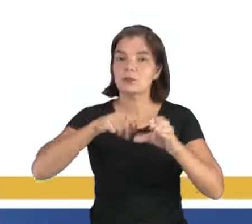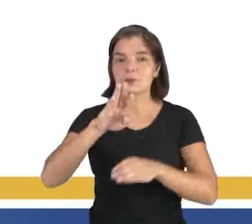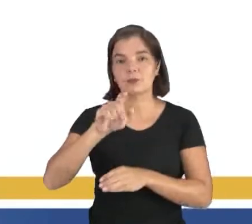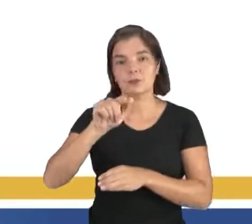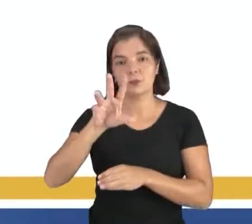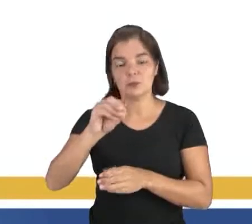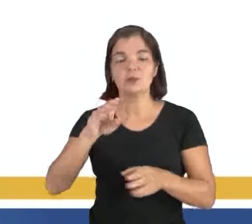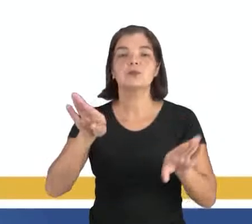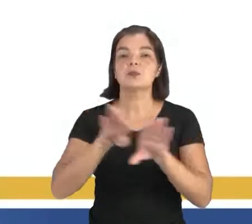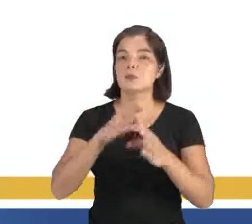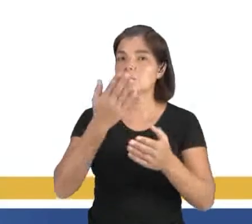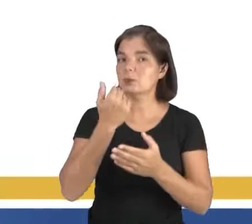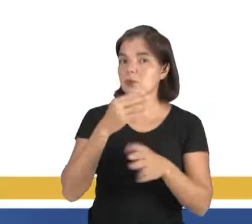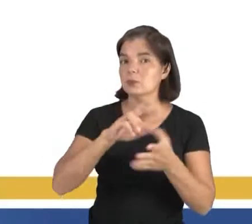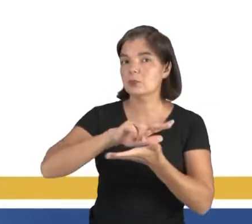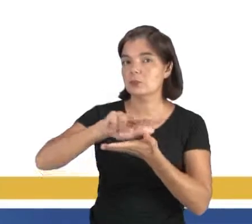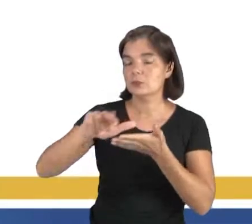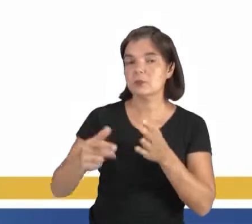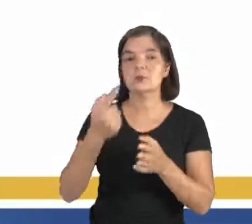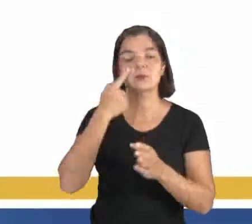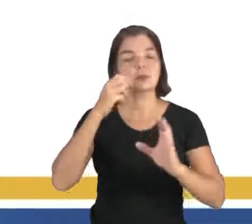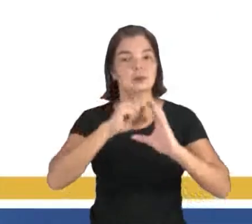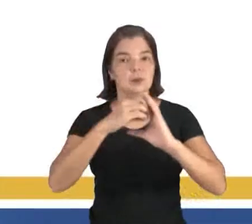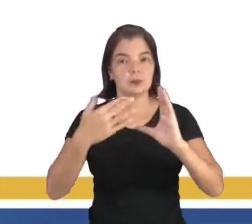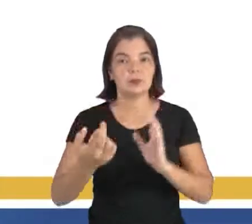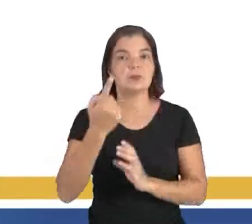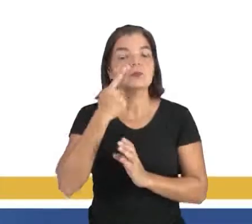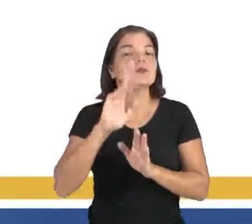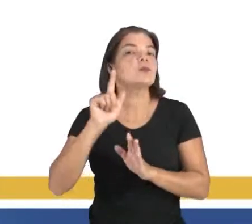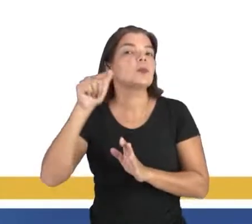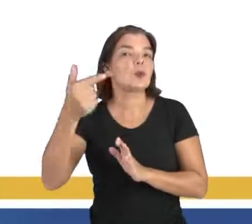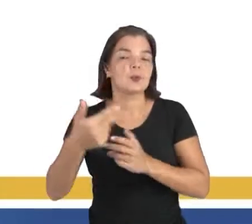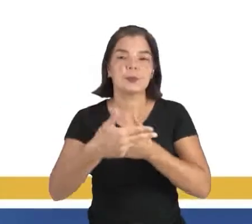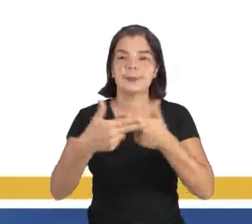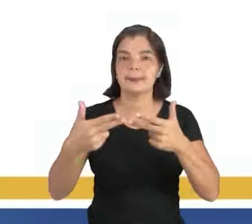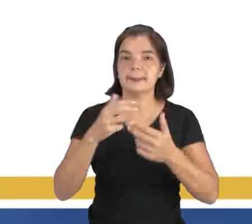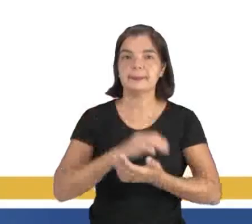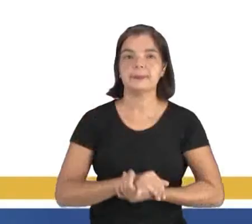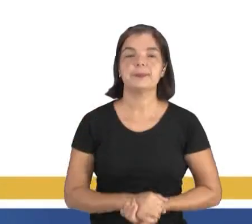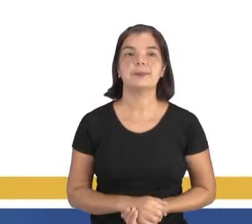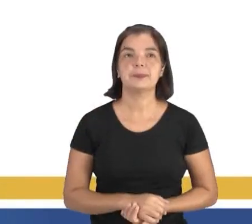culinária. Agora que vimos estas características, vamos ver outras coisas.